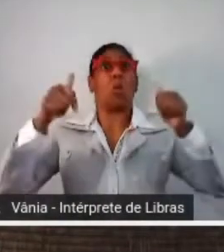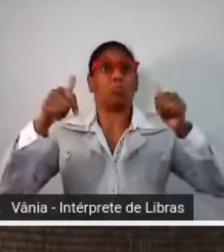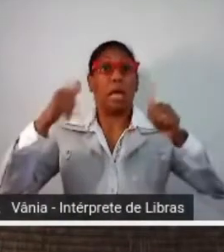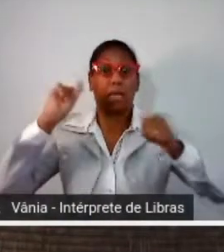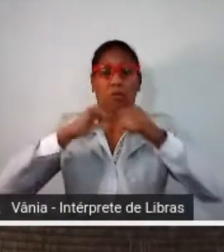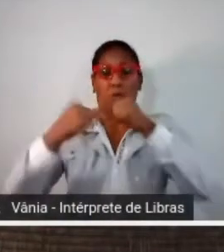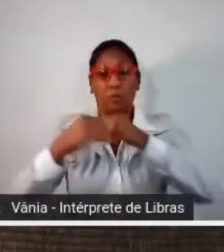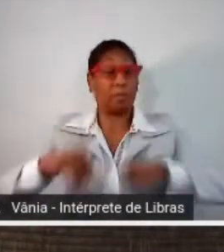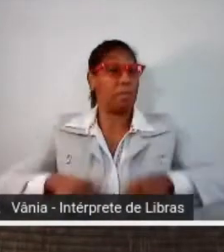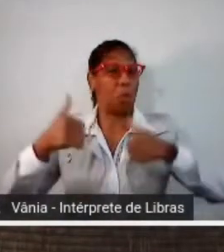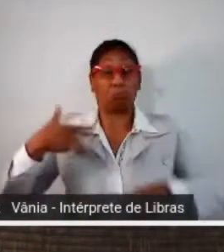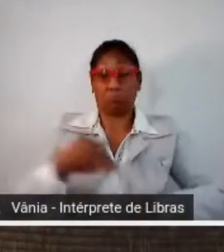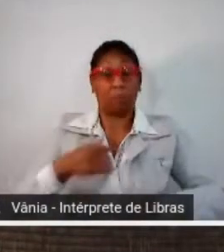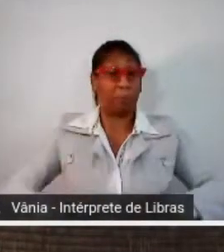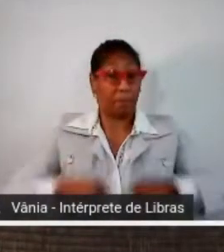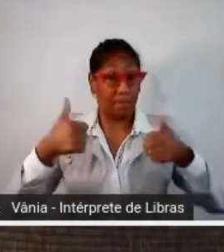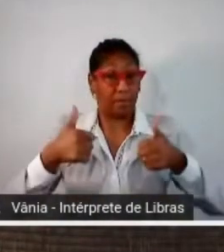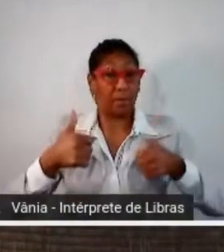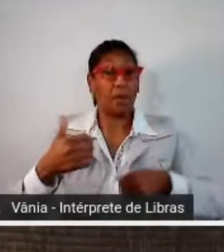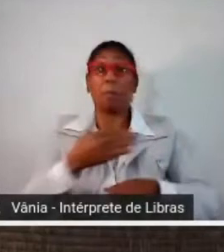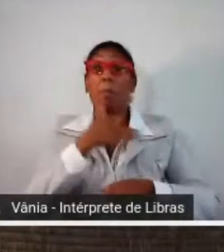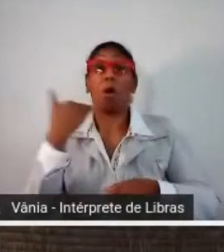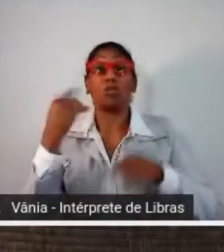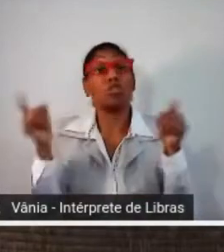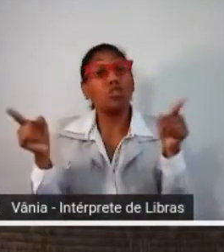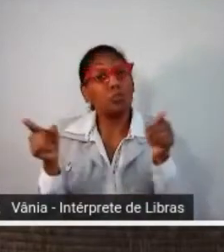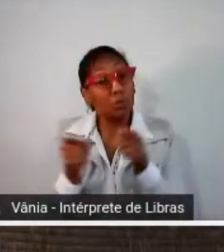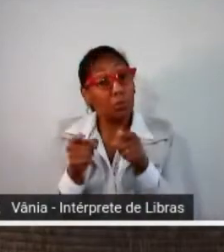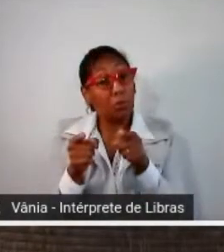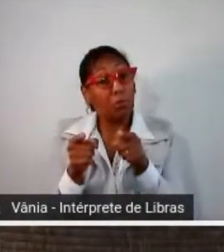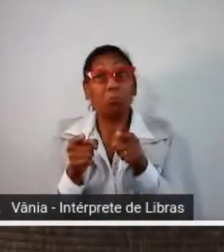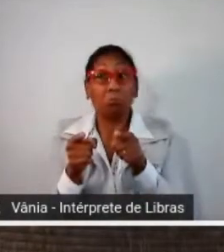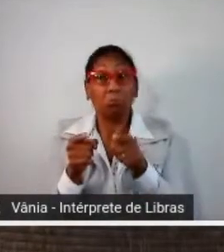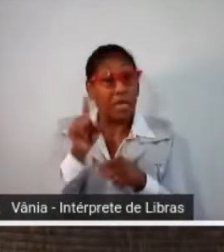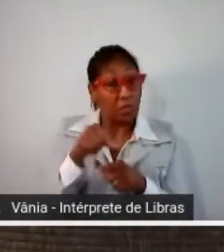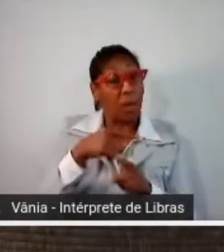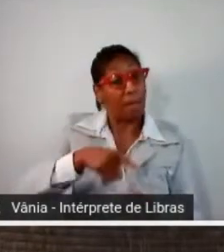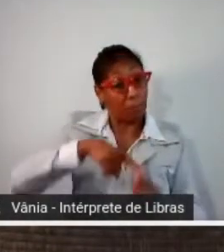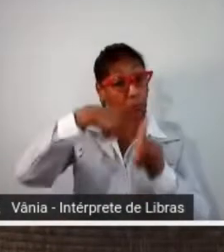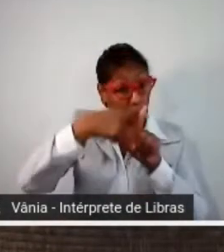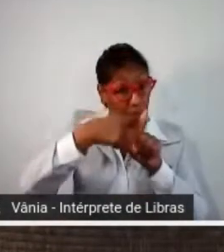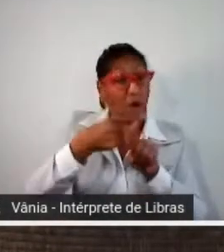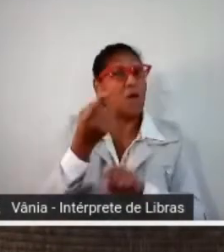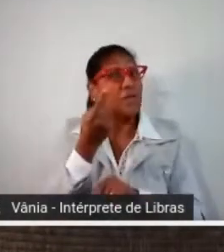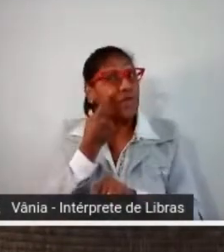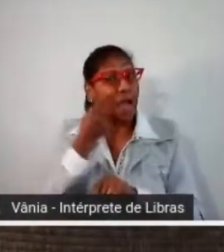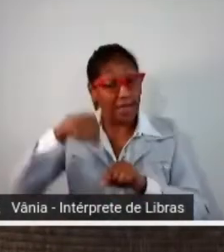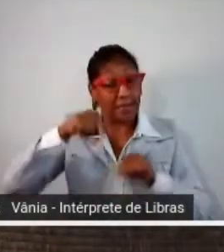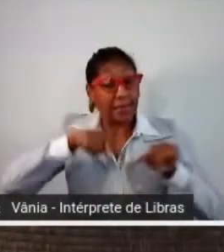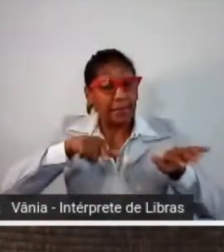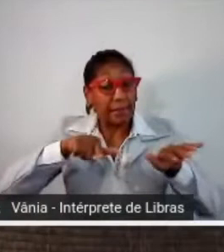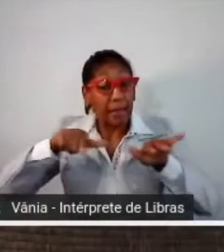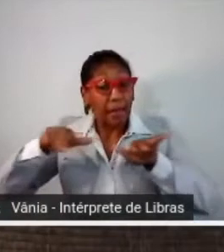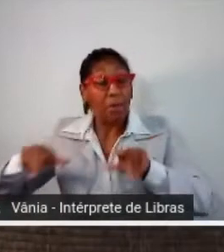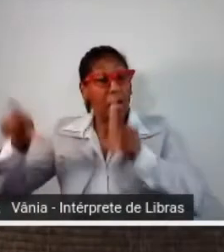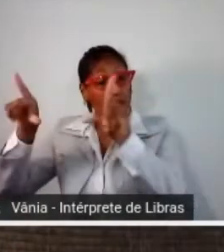óbitos decrescentes na região. Então tem indicadores bastante positivos. Se esta semana se confirmar esta redução